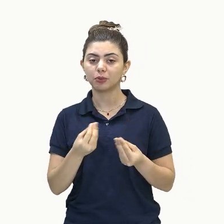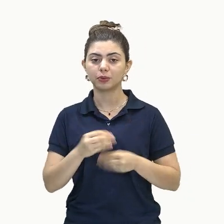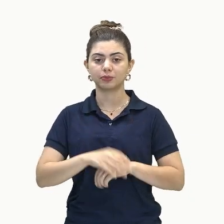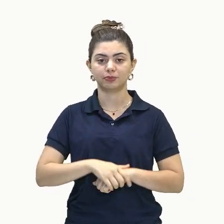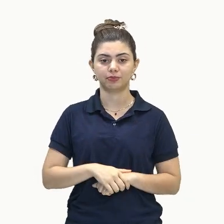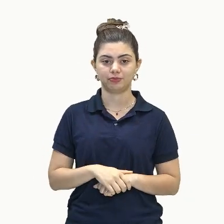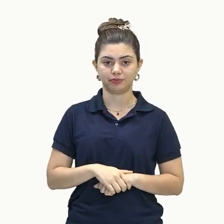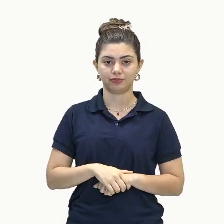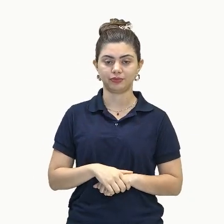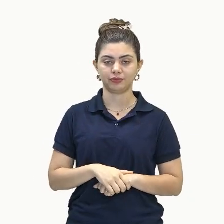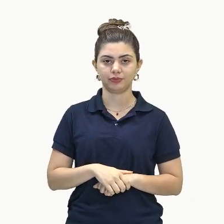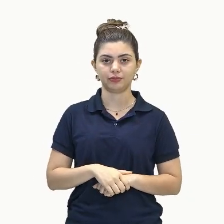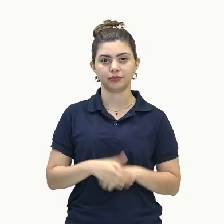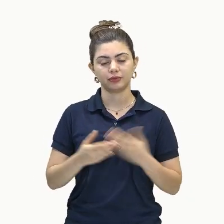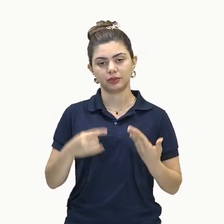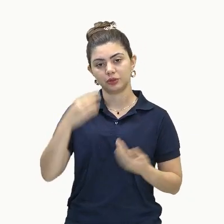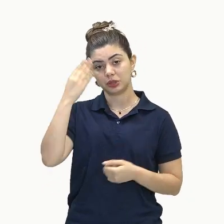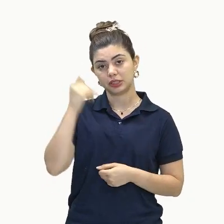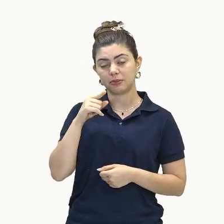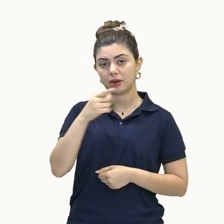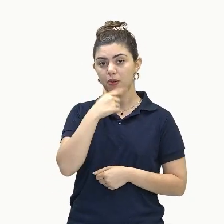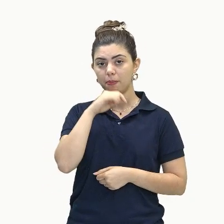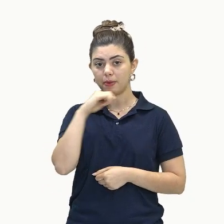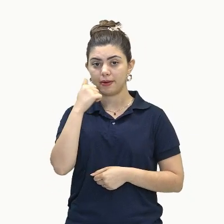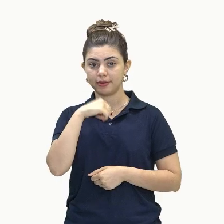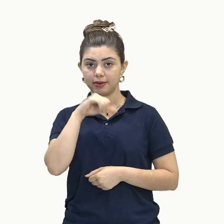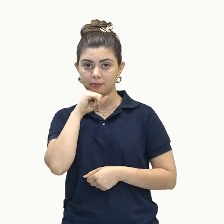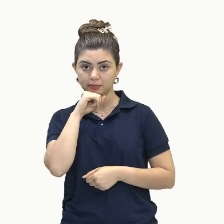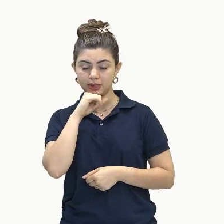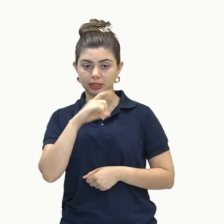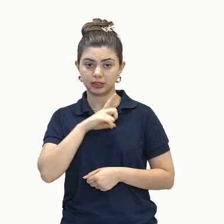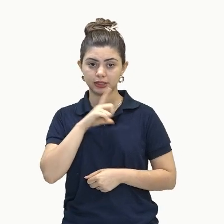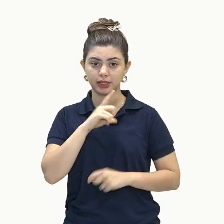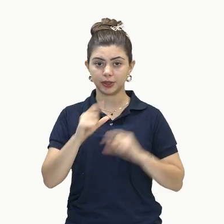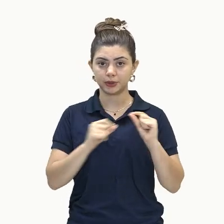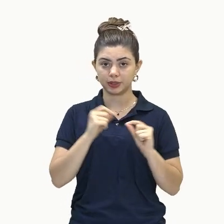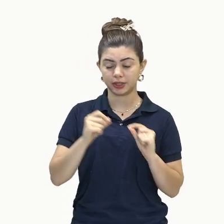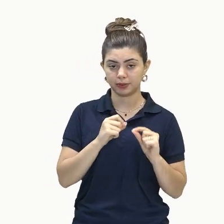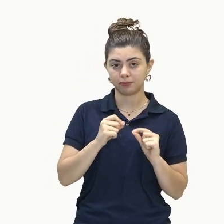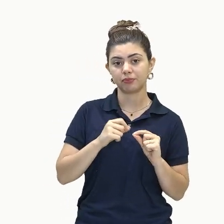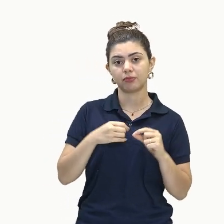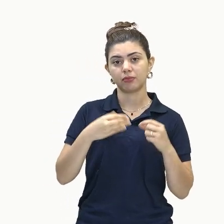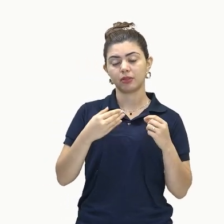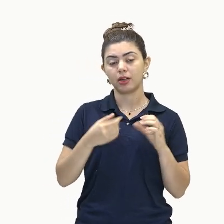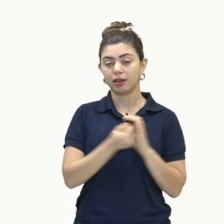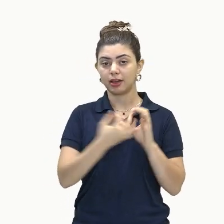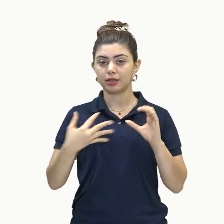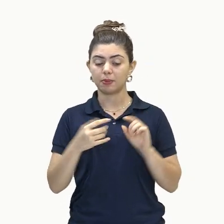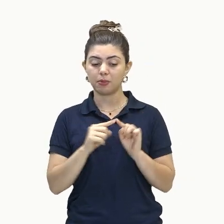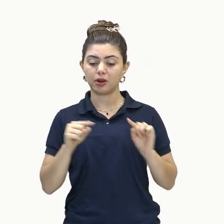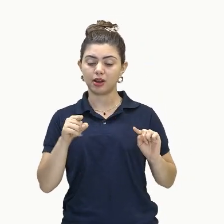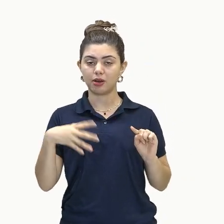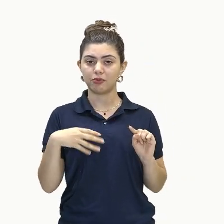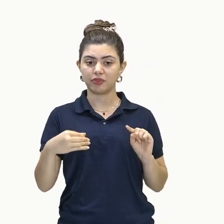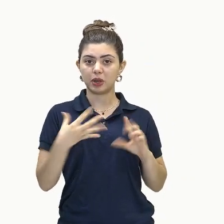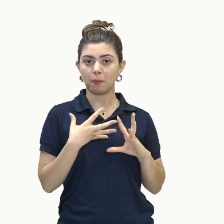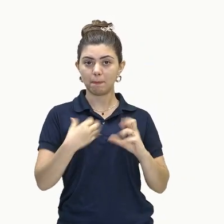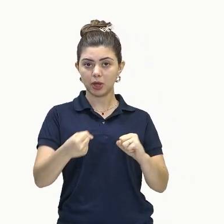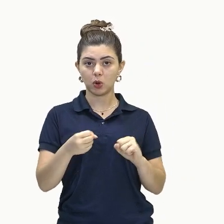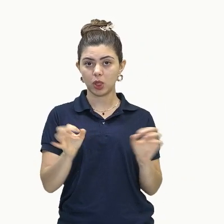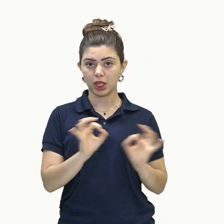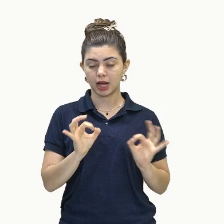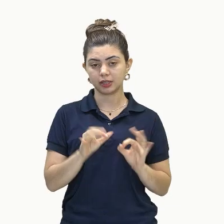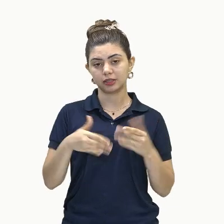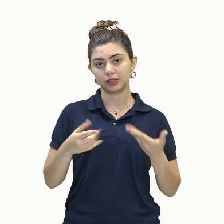recessivo porque, dentro da condição, quando os pais apresentam a característica, mas o filho não apresenta, então a gente já sabe aqui que